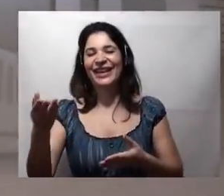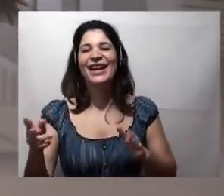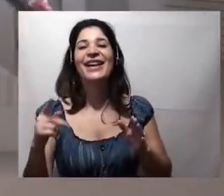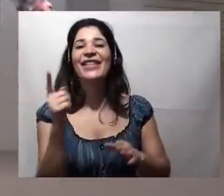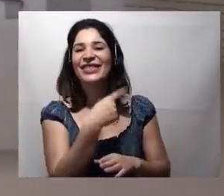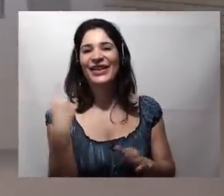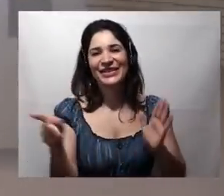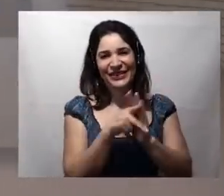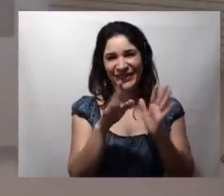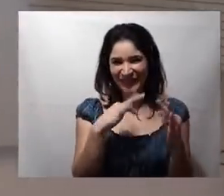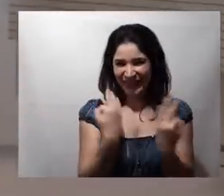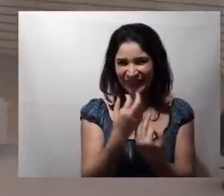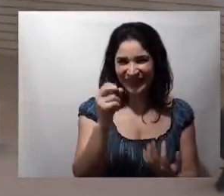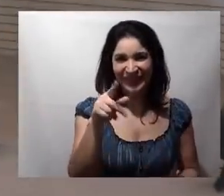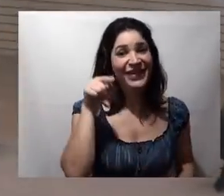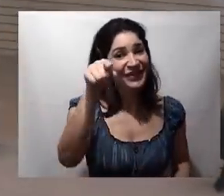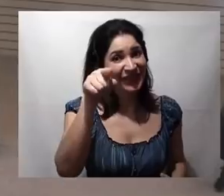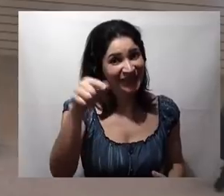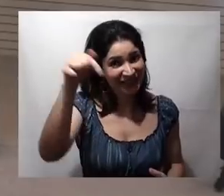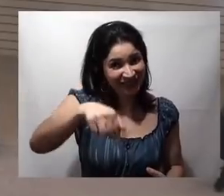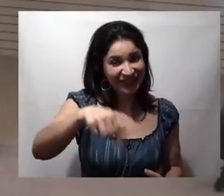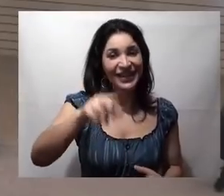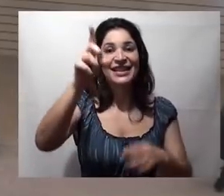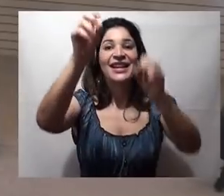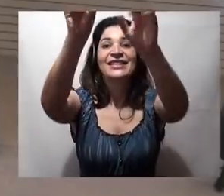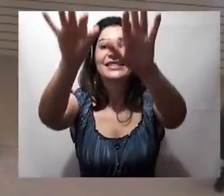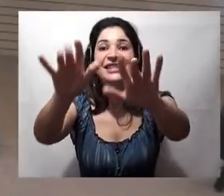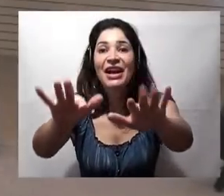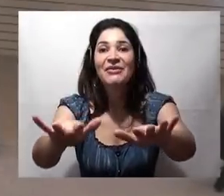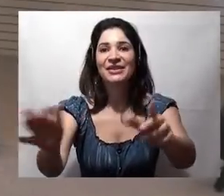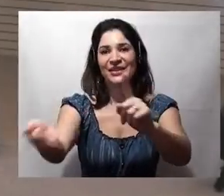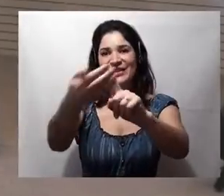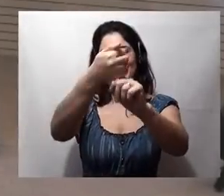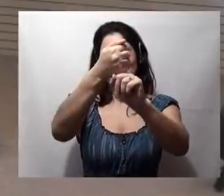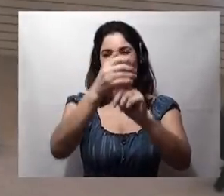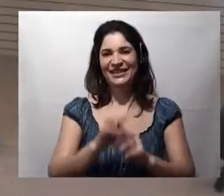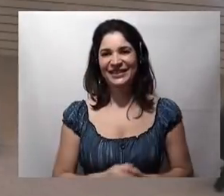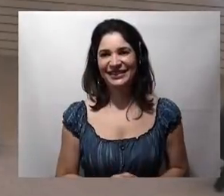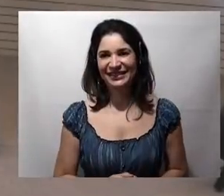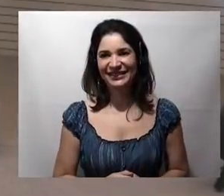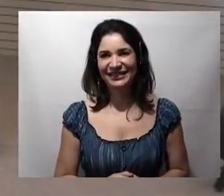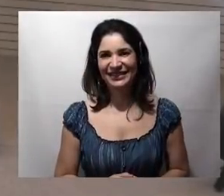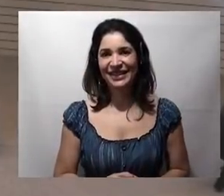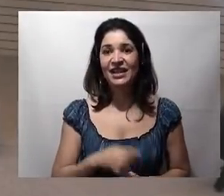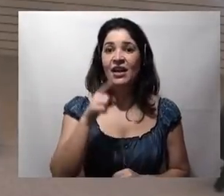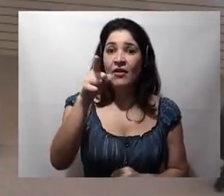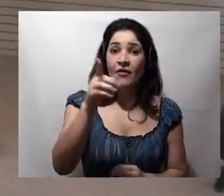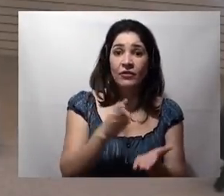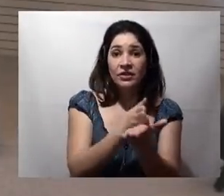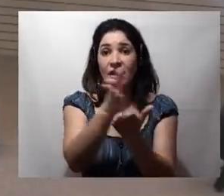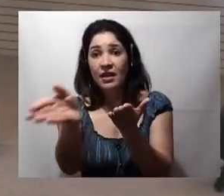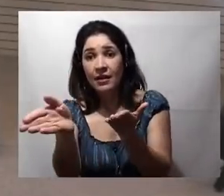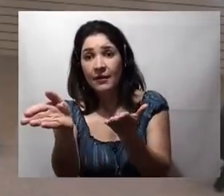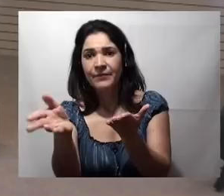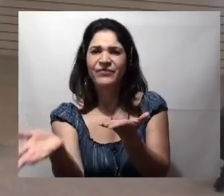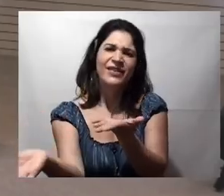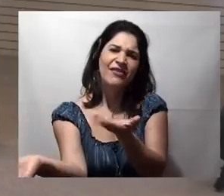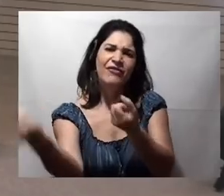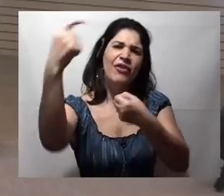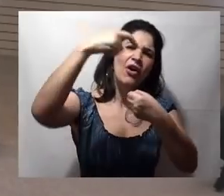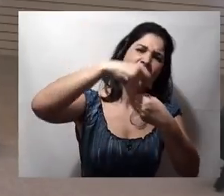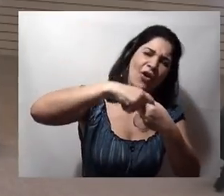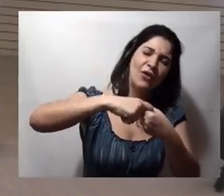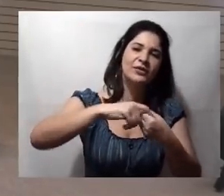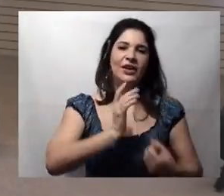e veio aqui hoje que deus te abençoe e te guarde e você podia reconciliar com deus antes